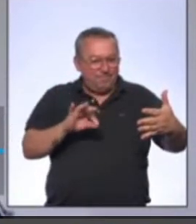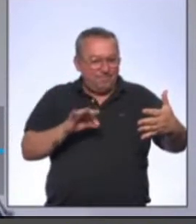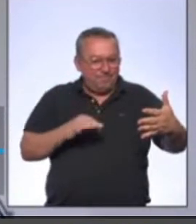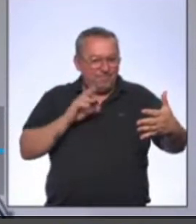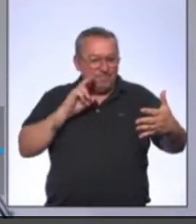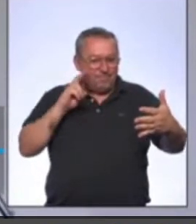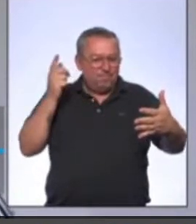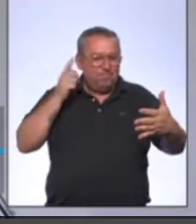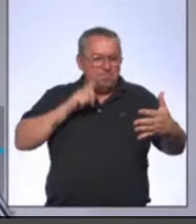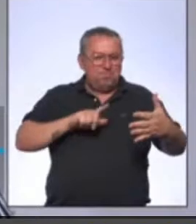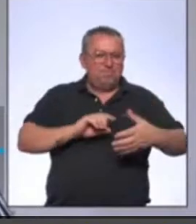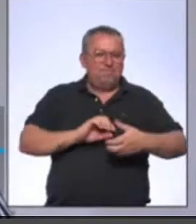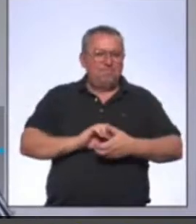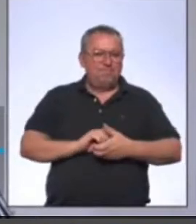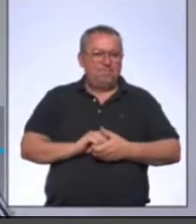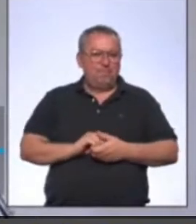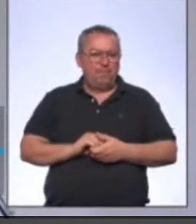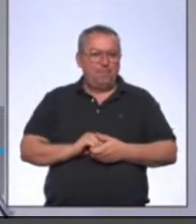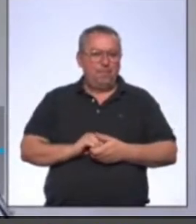acertou e tudo mais.